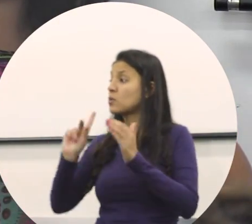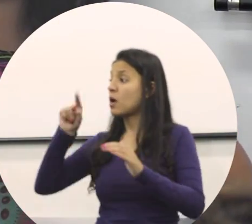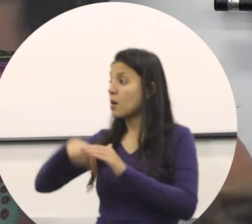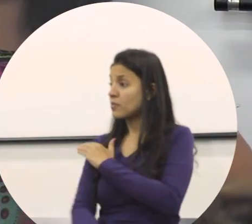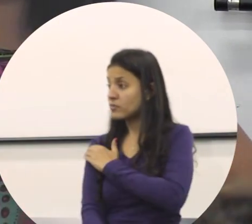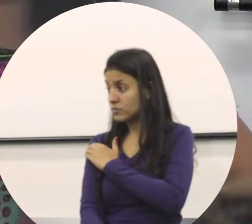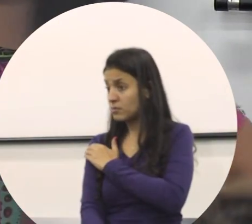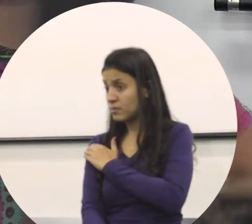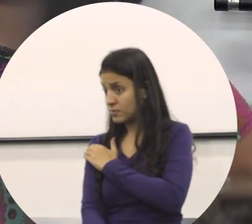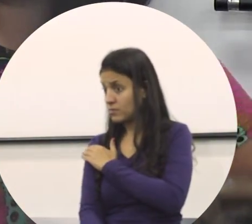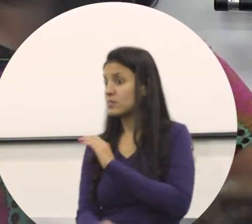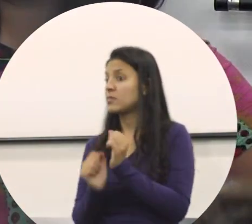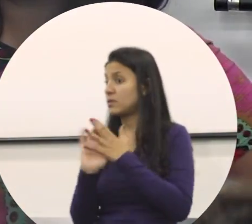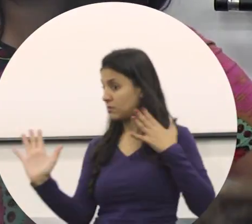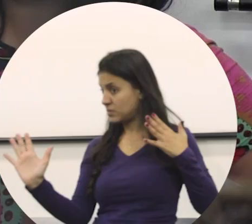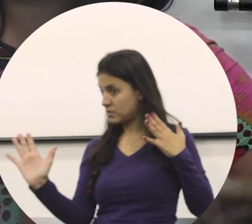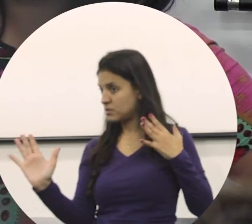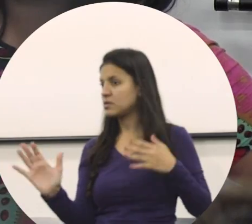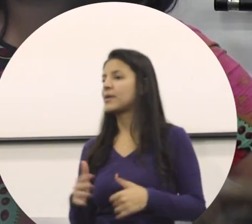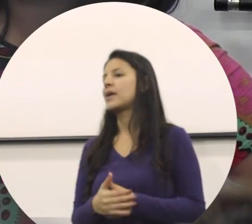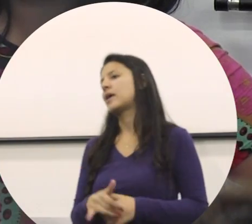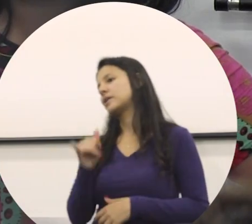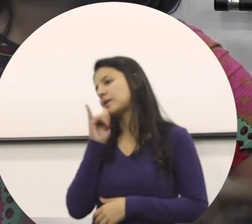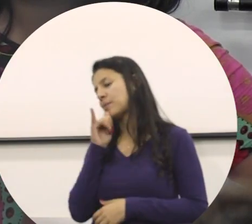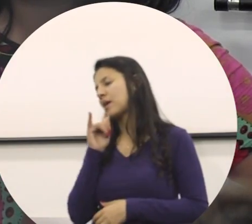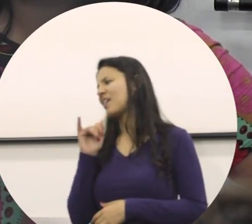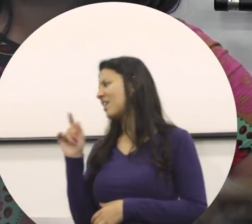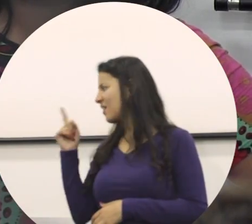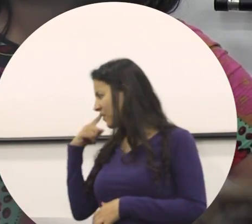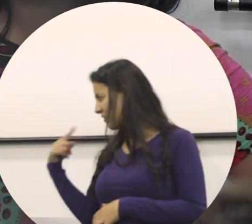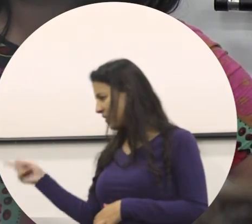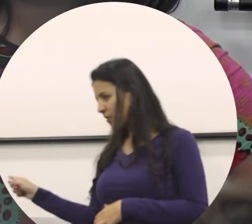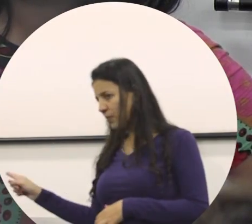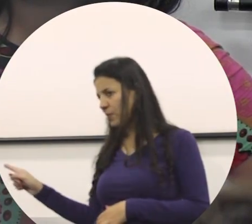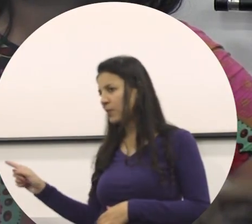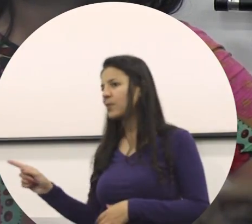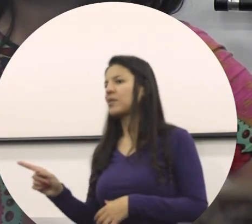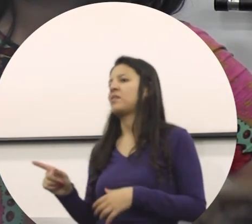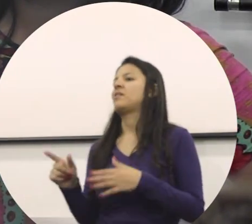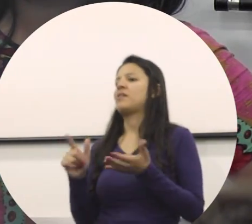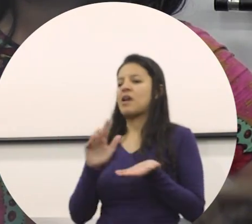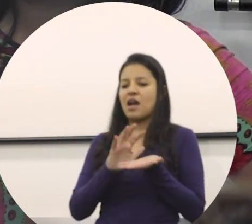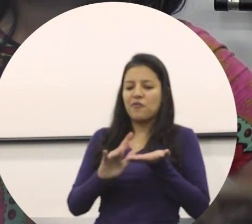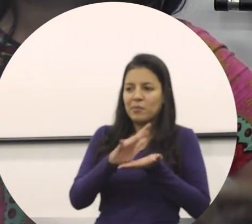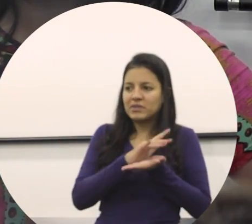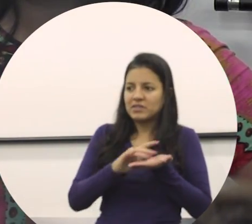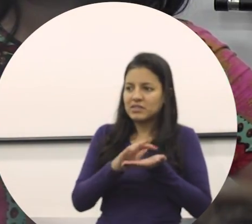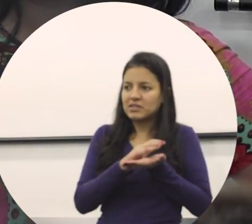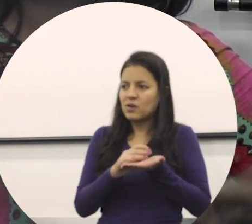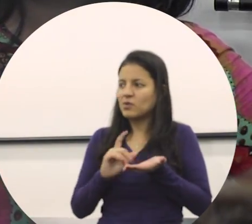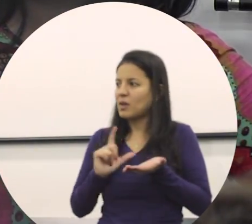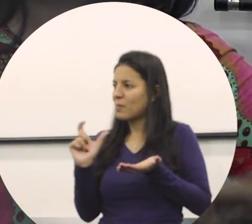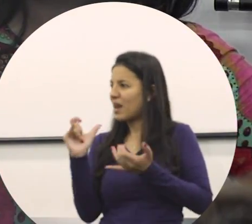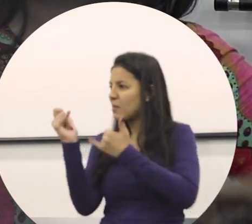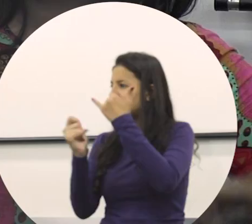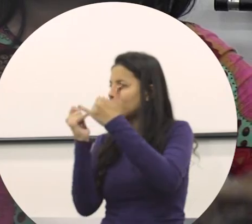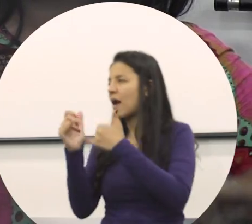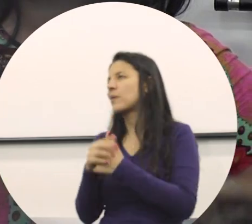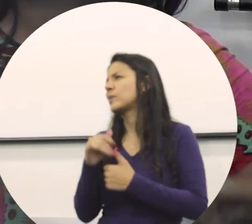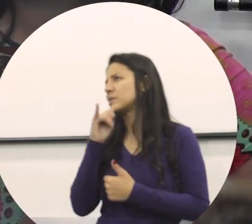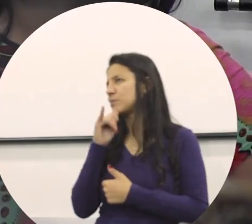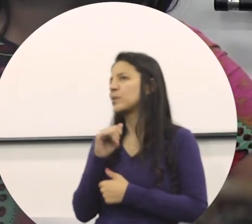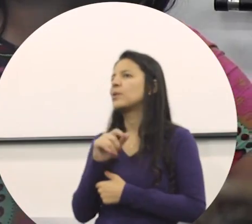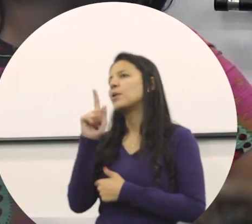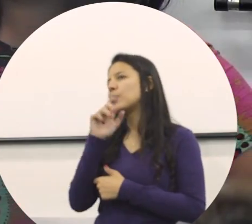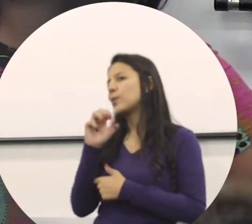Libras. Então, como ela fala assim, lá no brincar, no ciclo de alfabetização, tem lá o good